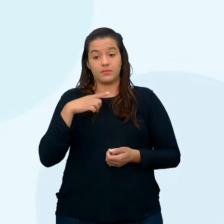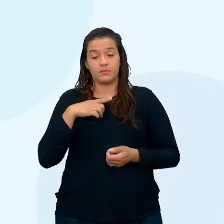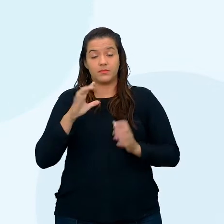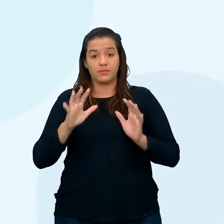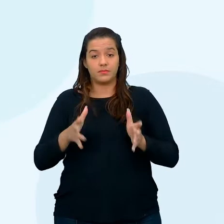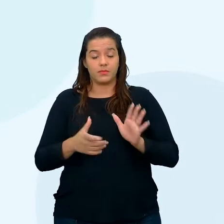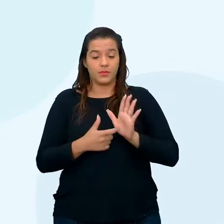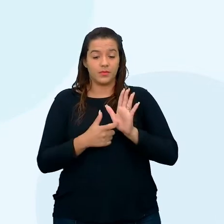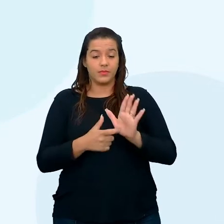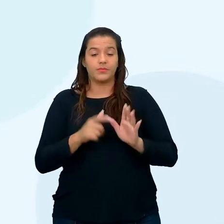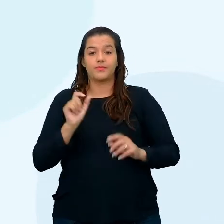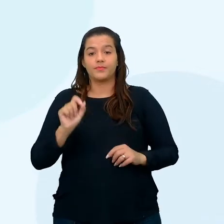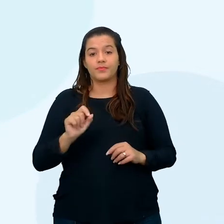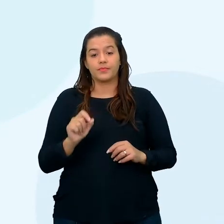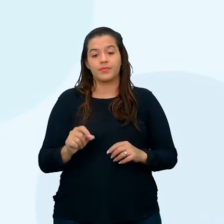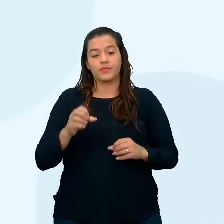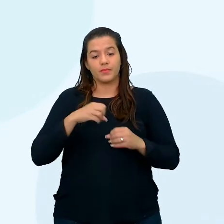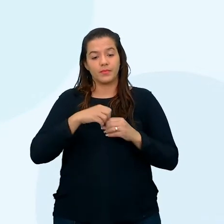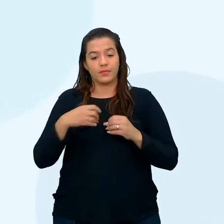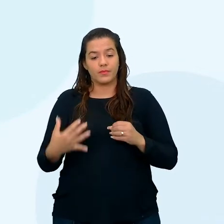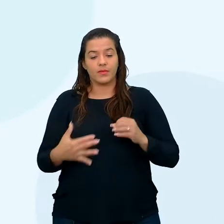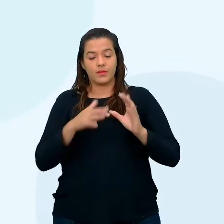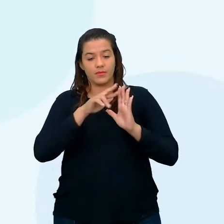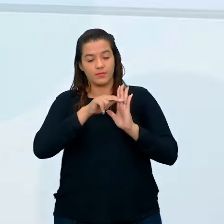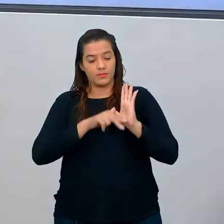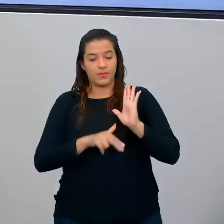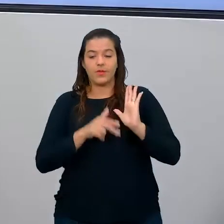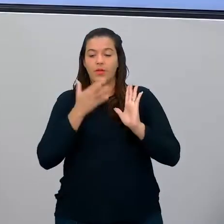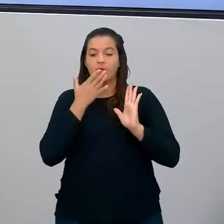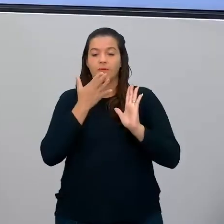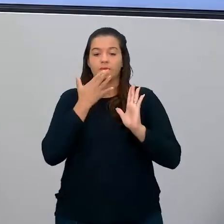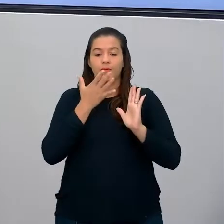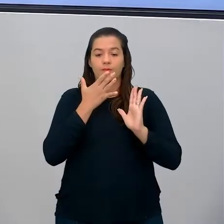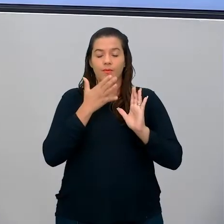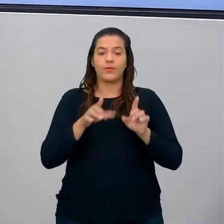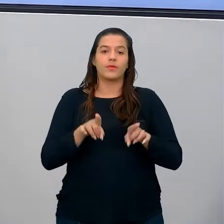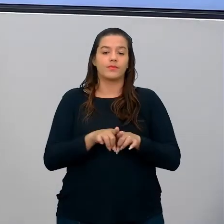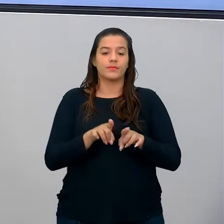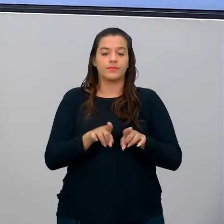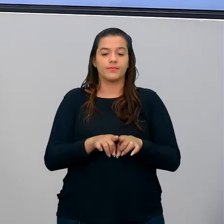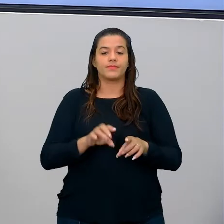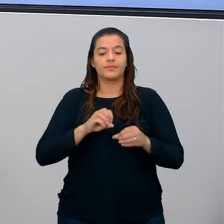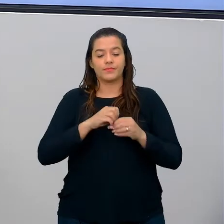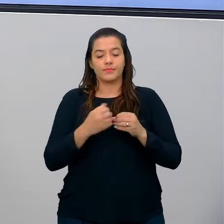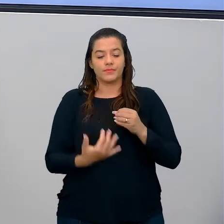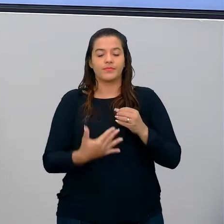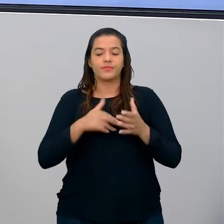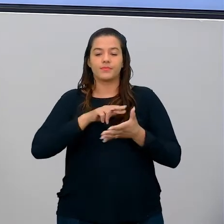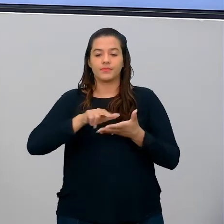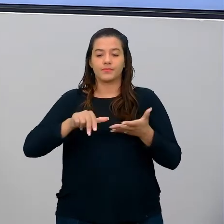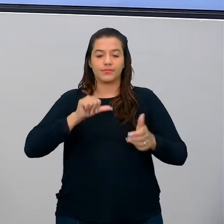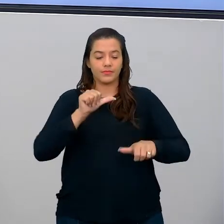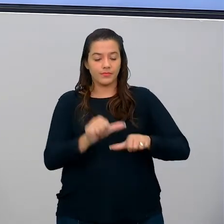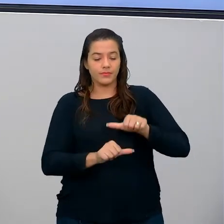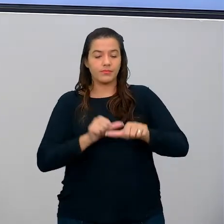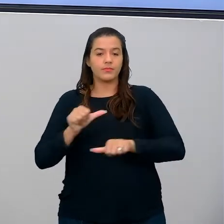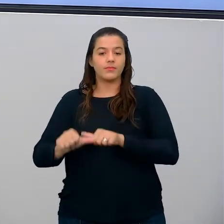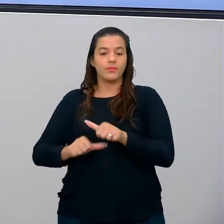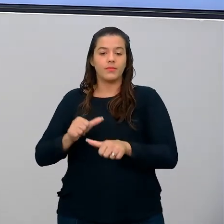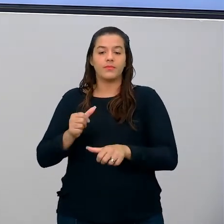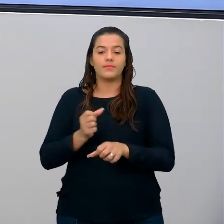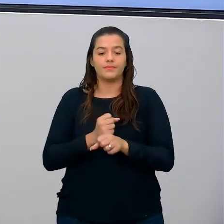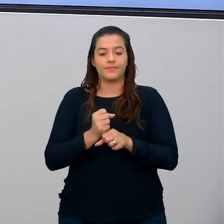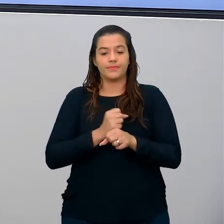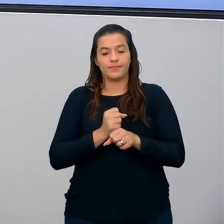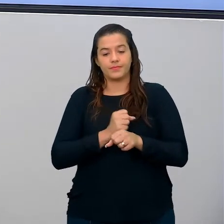temos se as cores são diferentes, é porque a composição também vai se modificando no decorrer